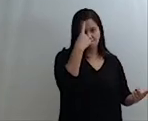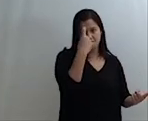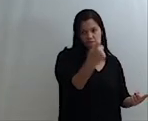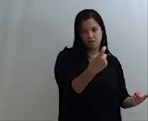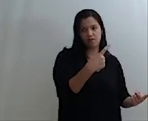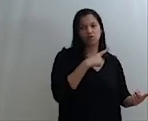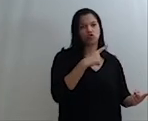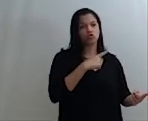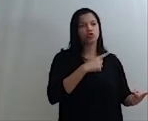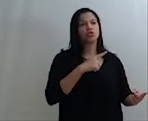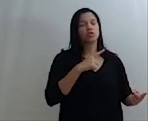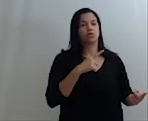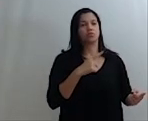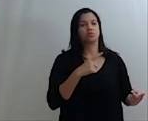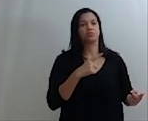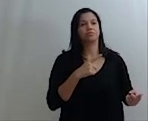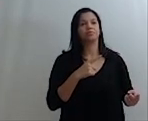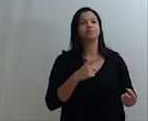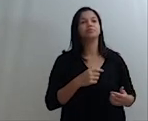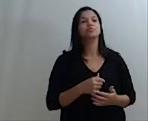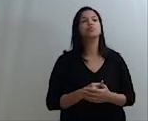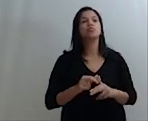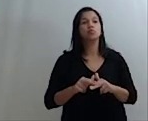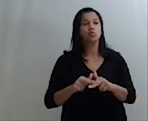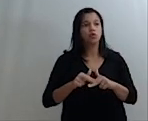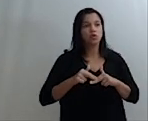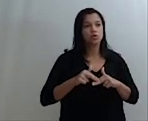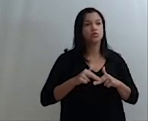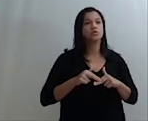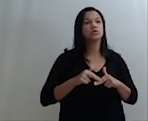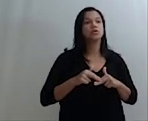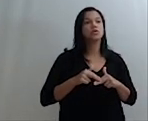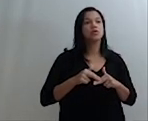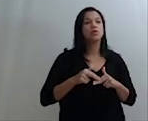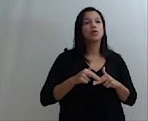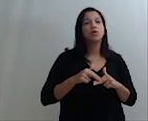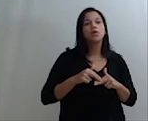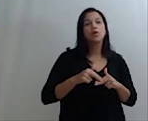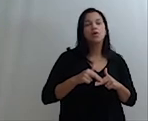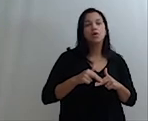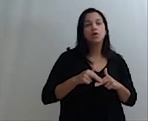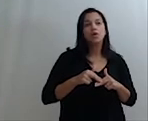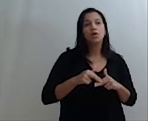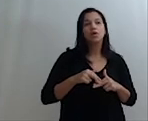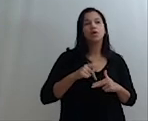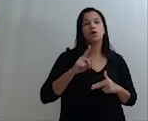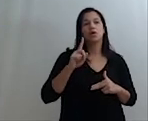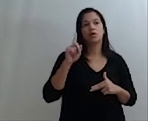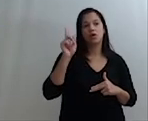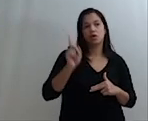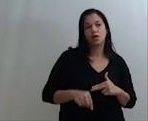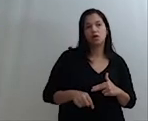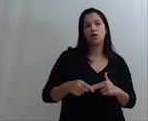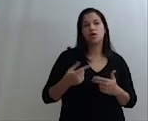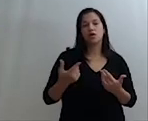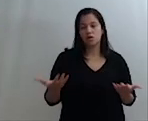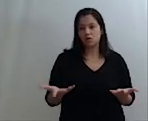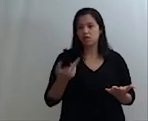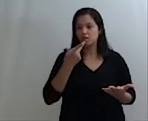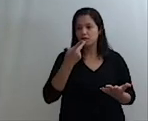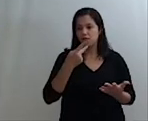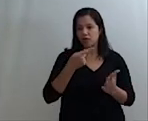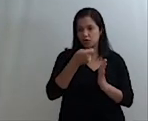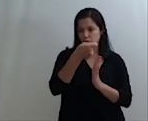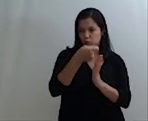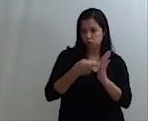atrai o perigo no liberdade e o fumo comit M delí melhor esc e eu faço aqui a a reprodução na